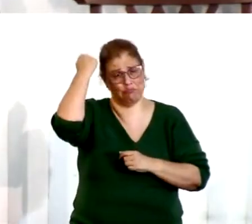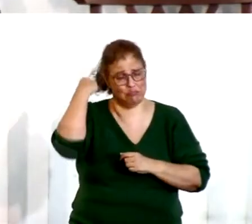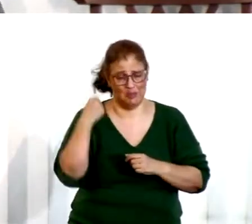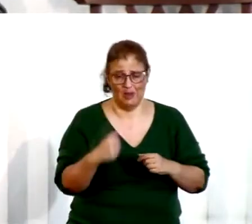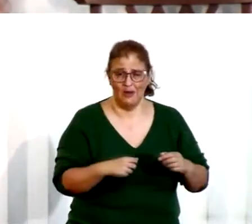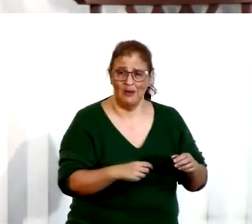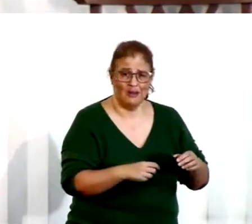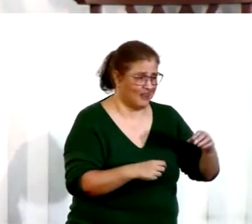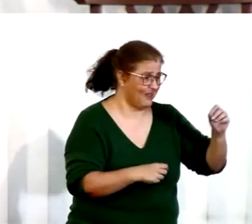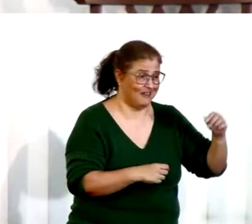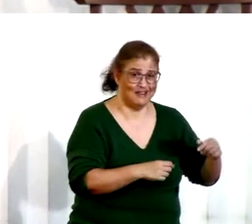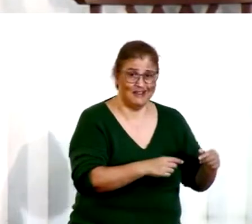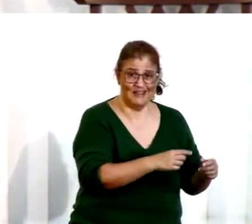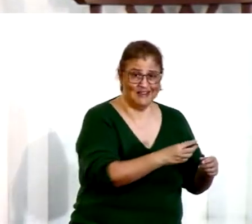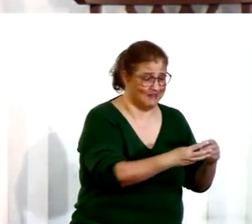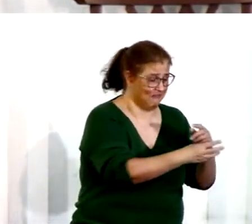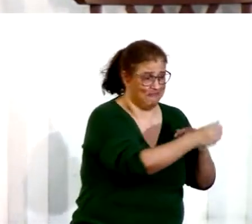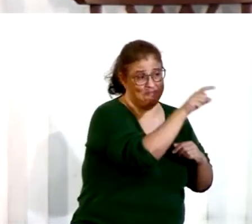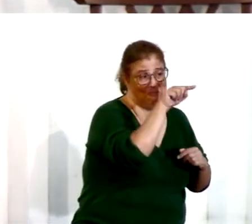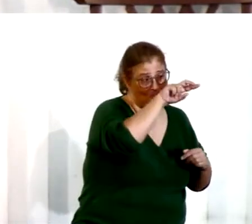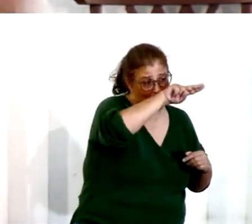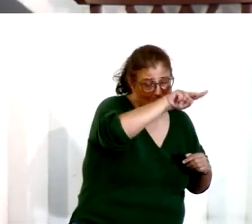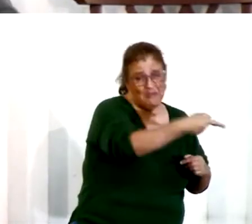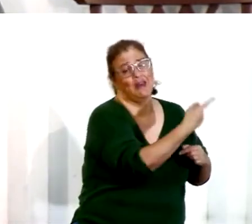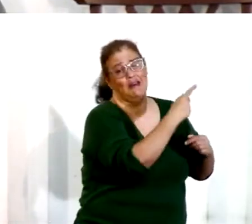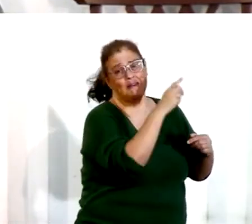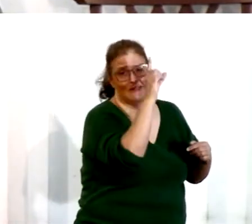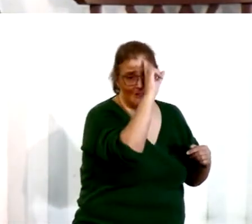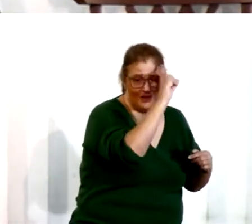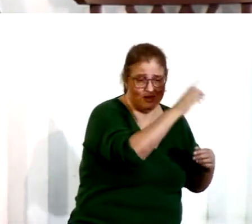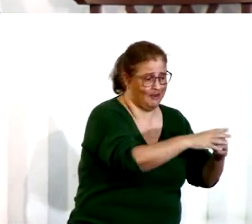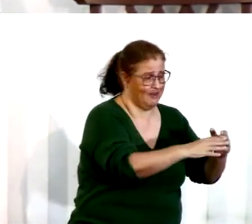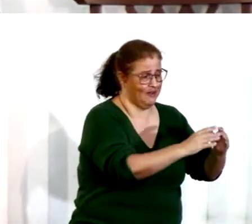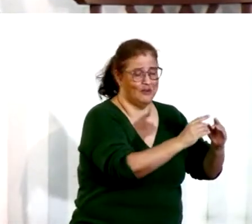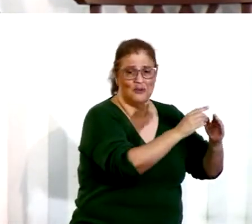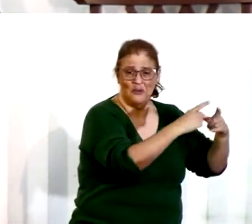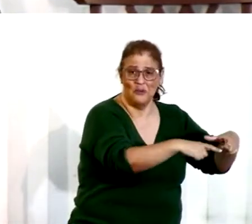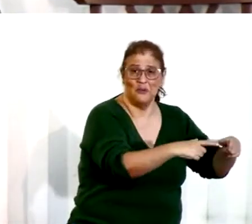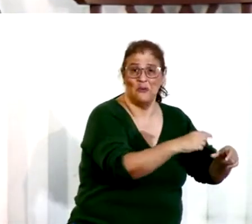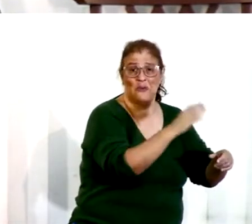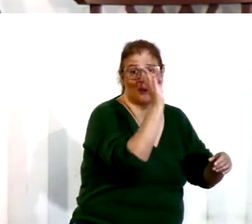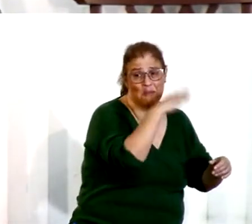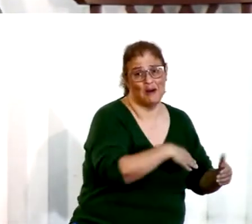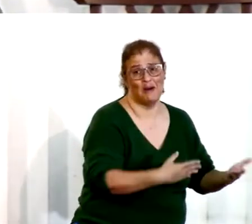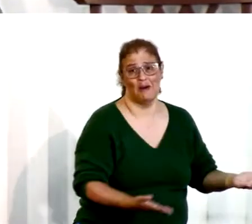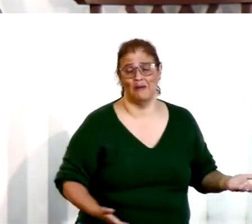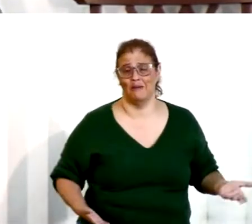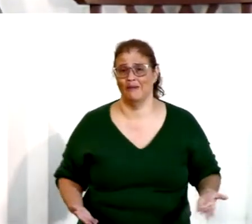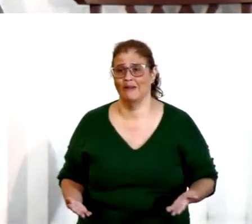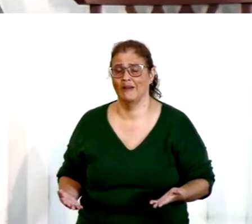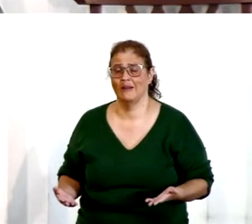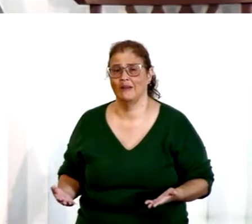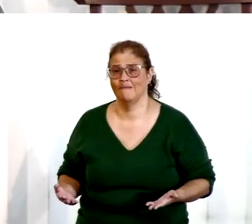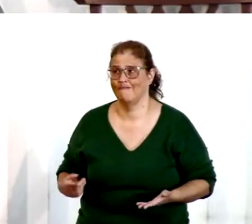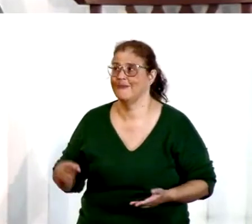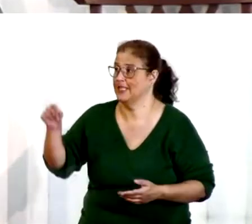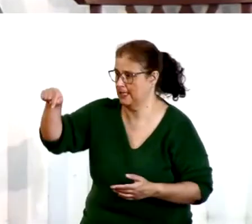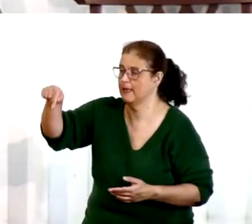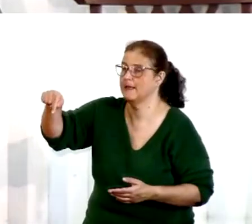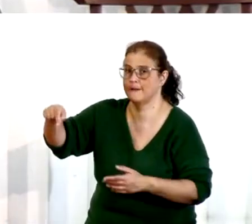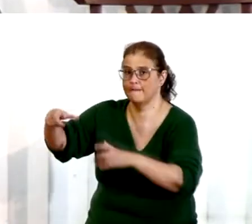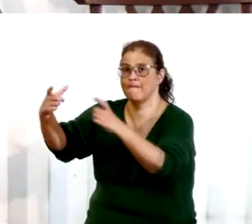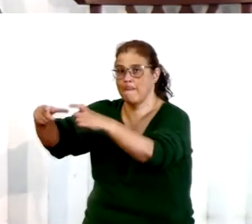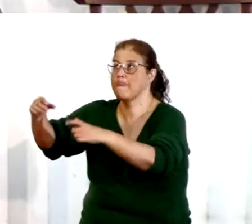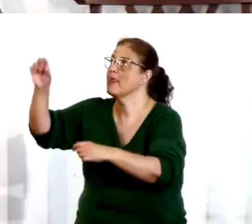perversidade. Se nós encontramos esse altar, esse é o lugar de todo crente. É ali que o